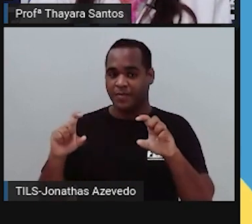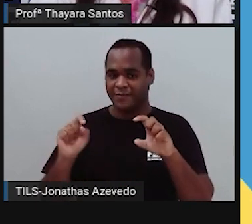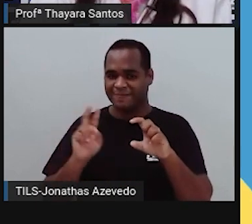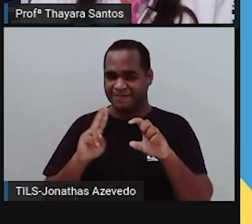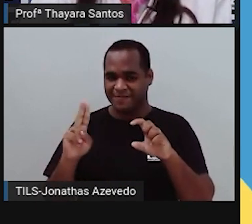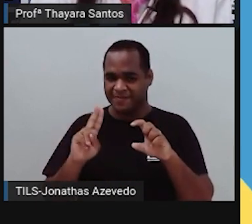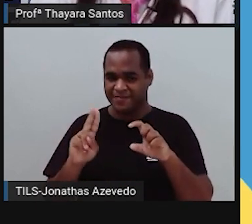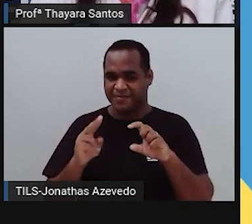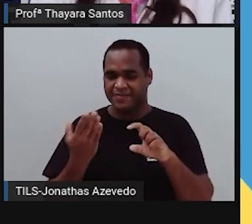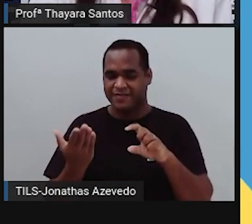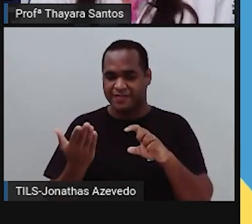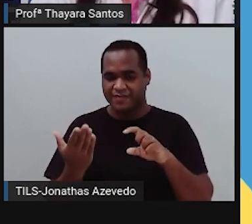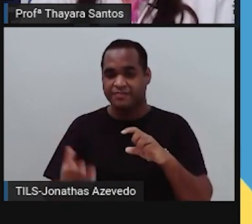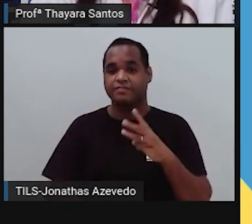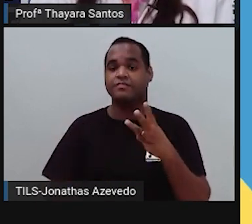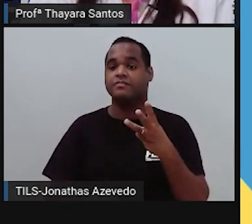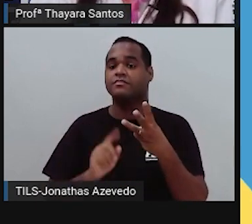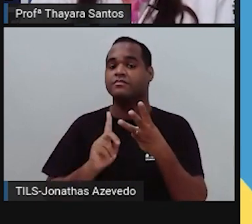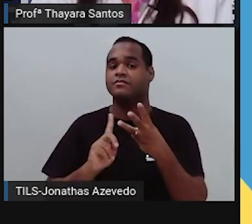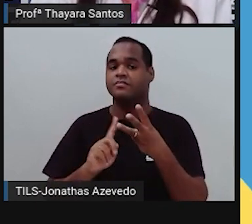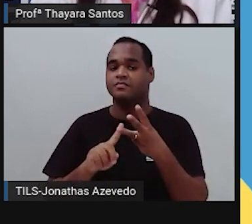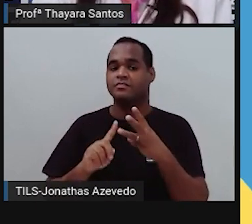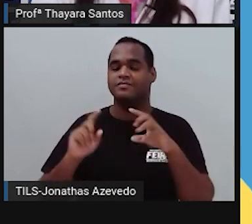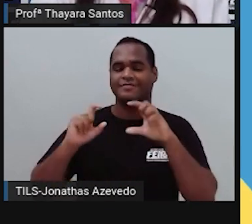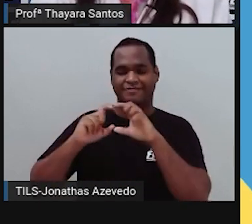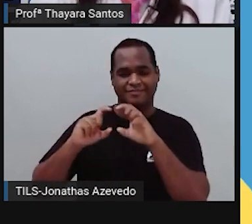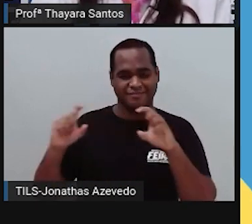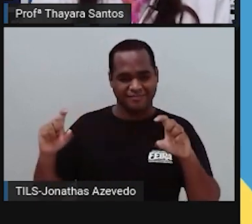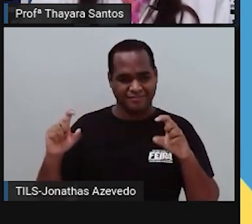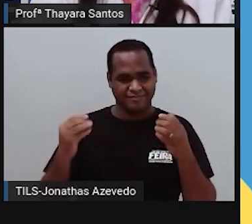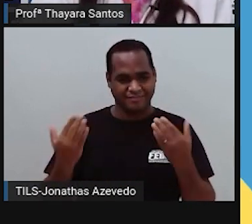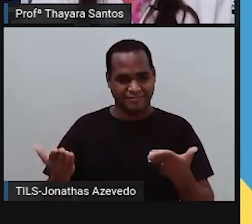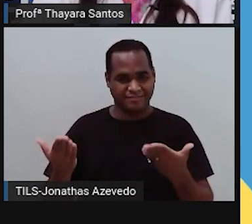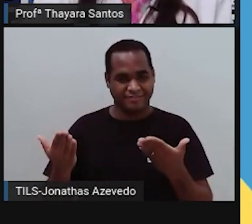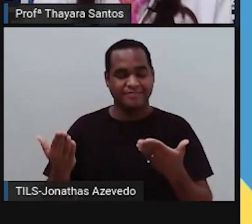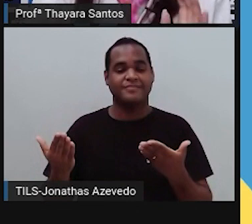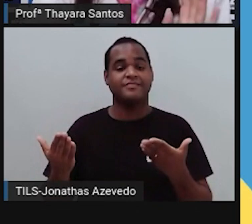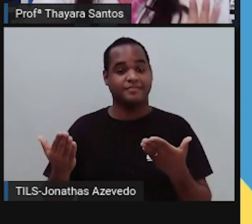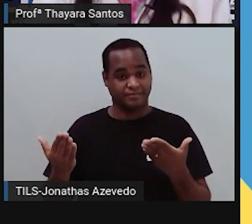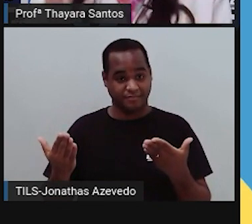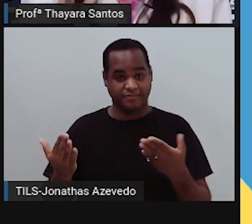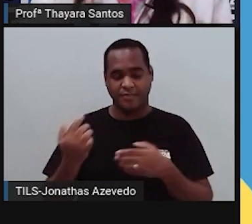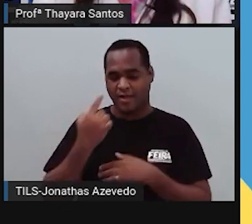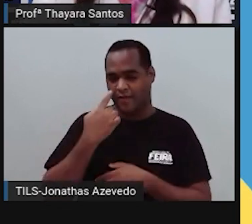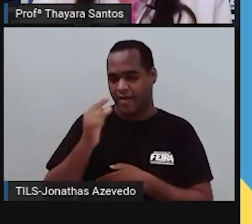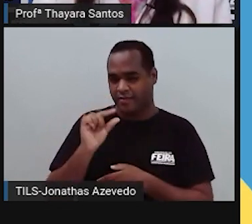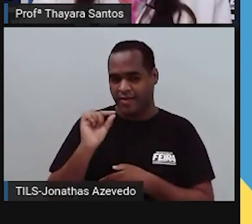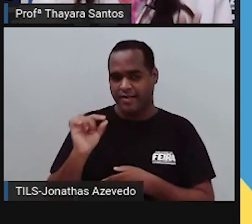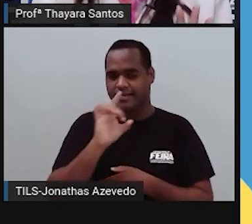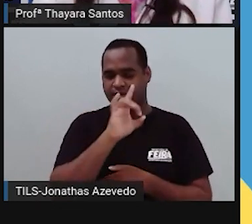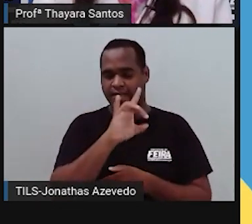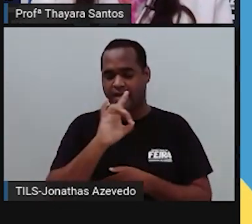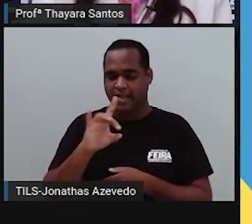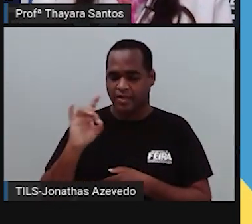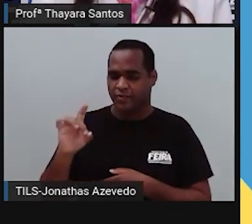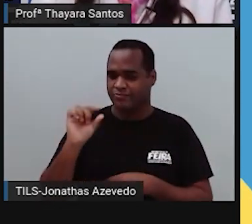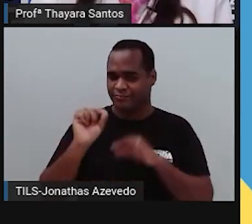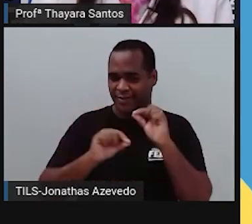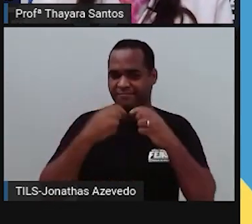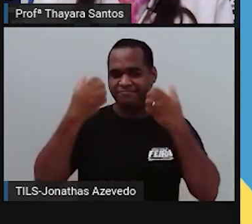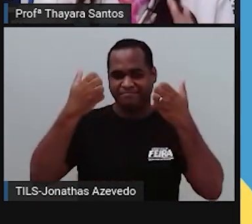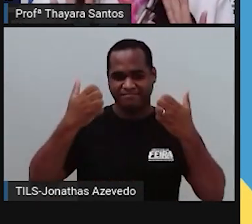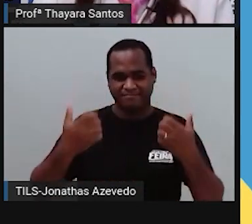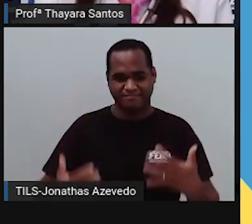chama de gastrulação. E a última etapa é a da organogênese. E a gente vai ver as características de cada uma dessas